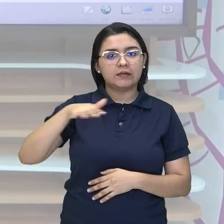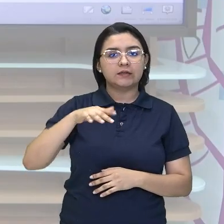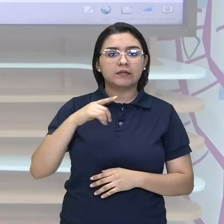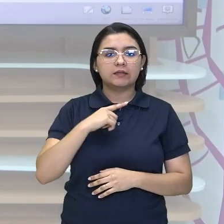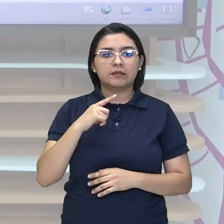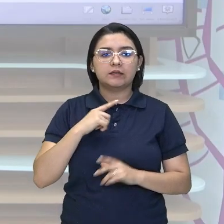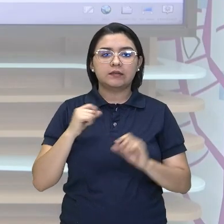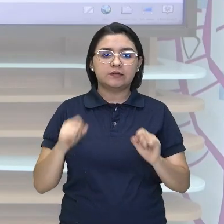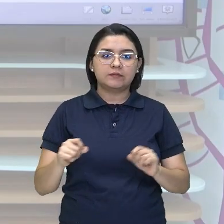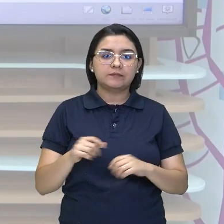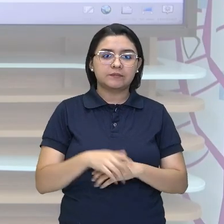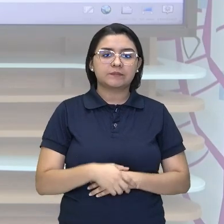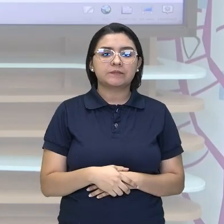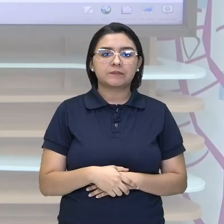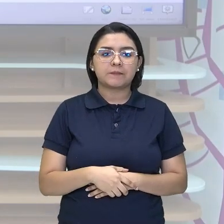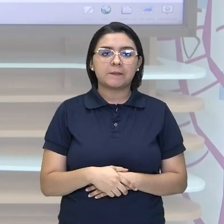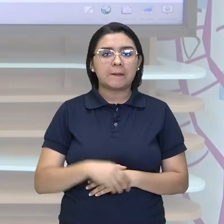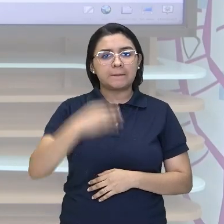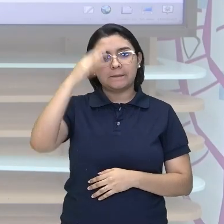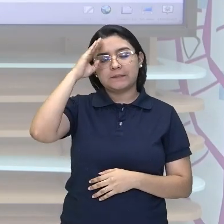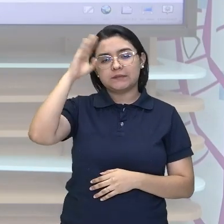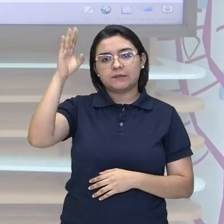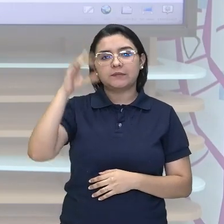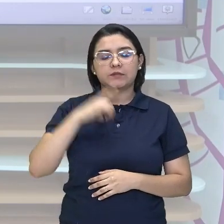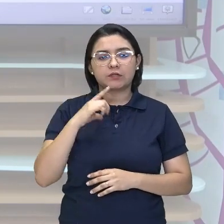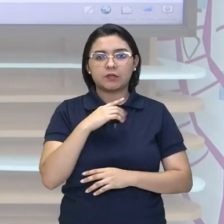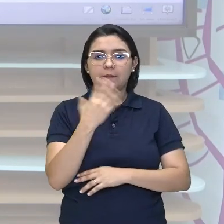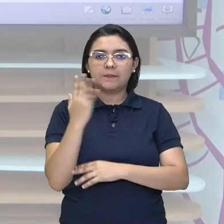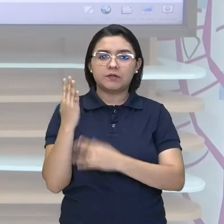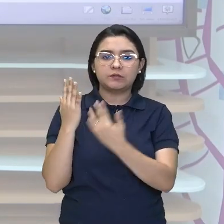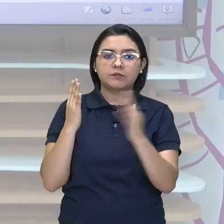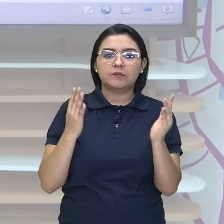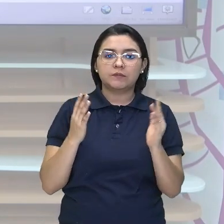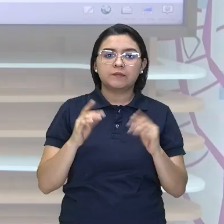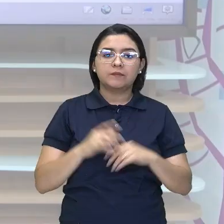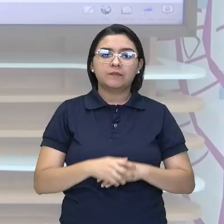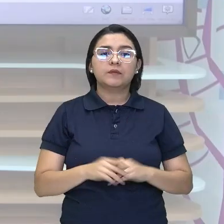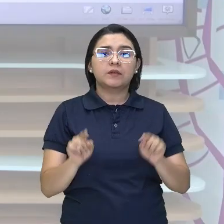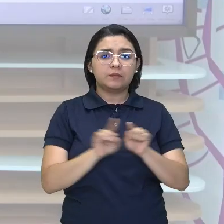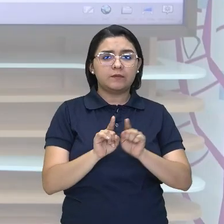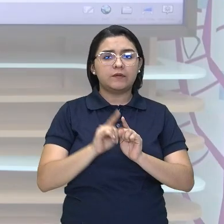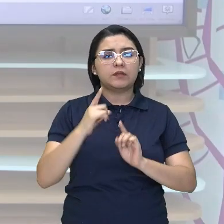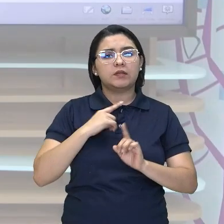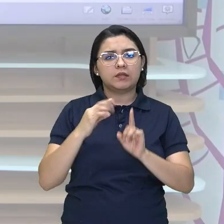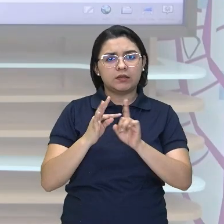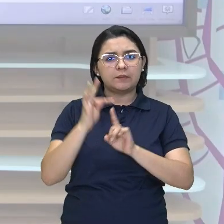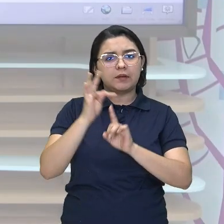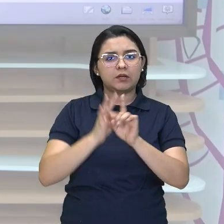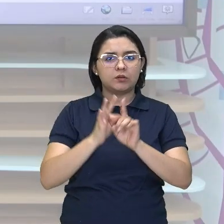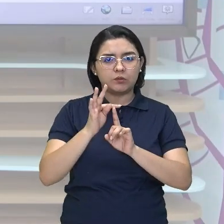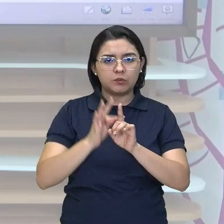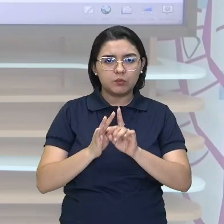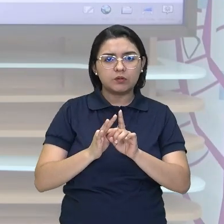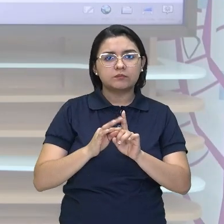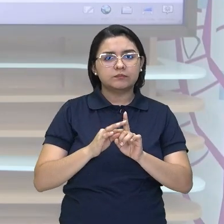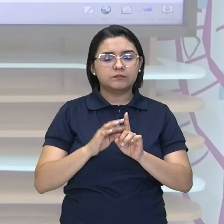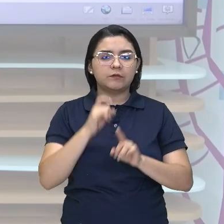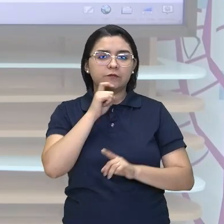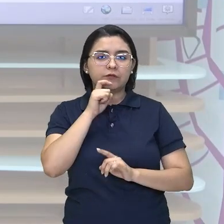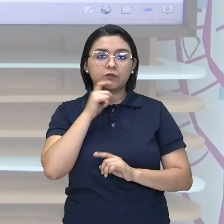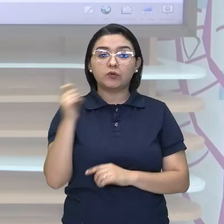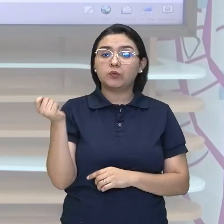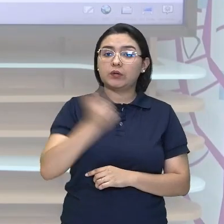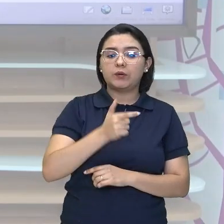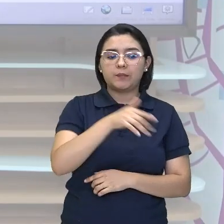uma maior área com o predomínio, com a presença de vegetação, eu vou ter temperaturas mais amenas, mais baixas do que daquela